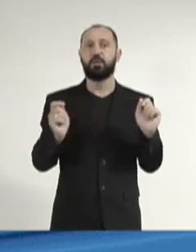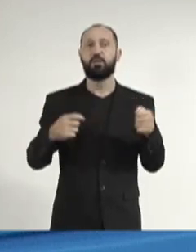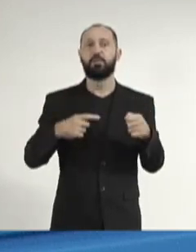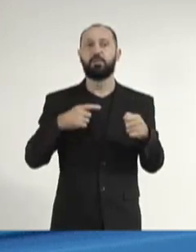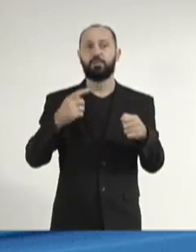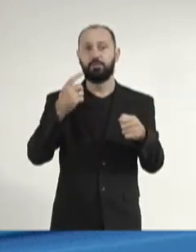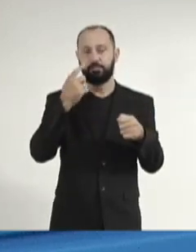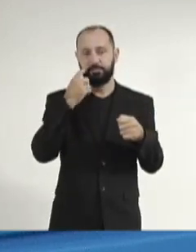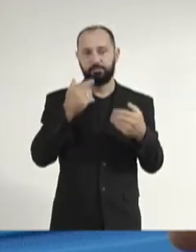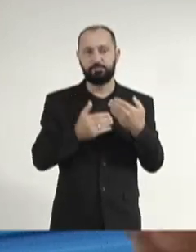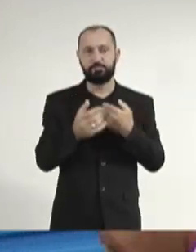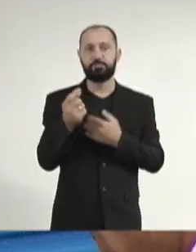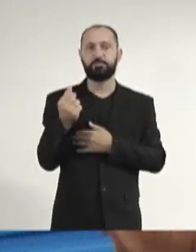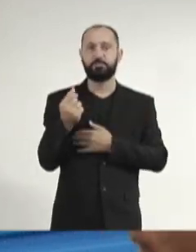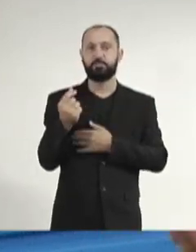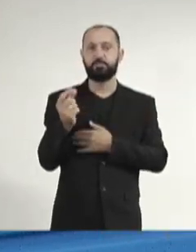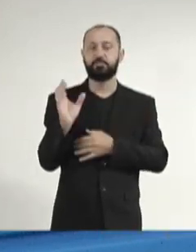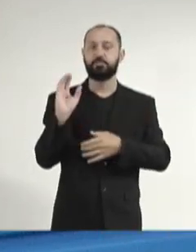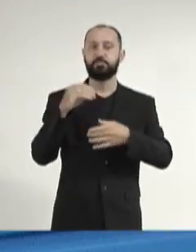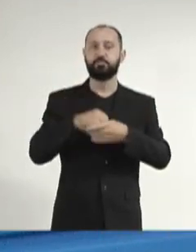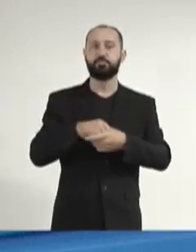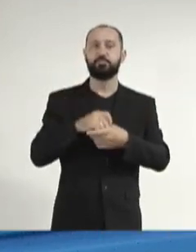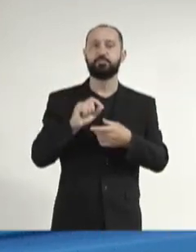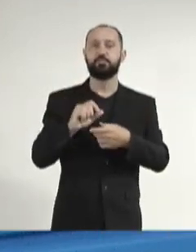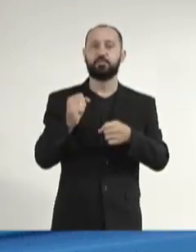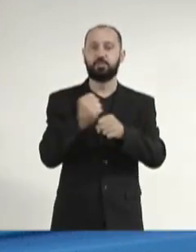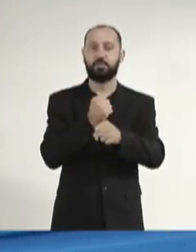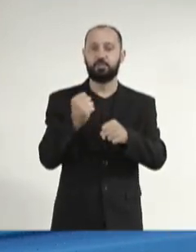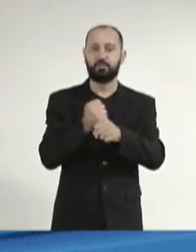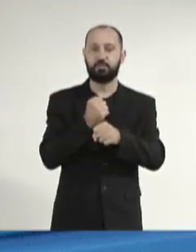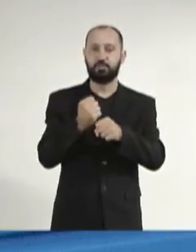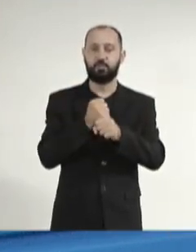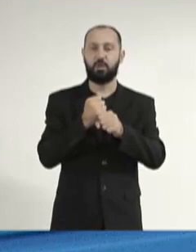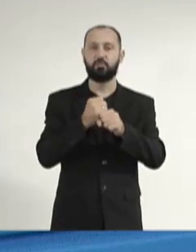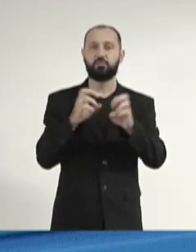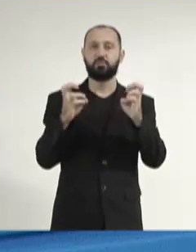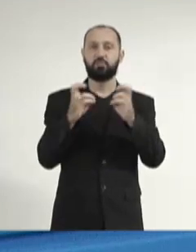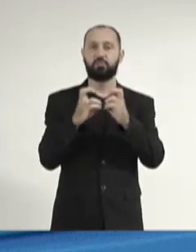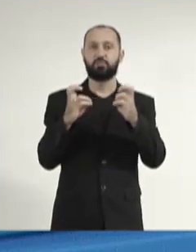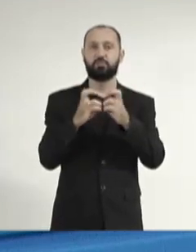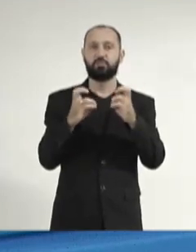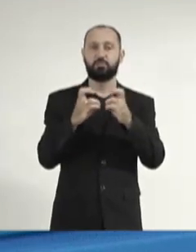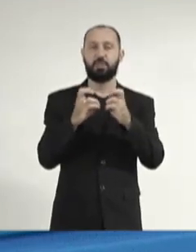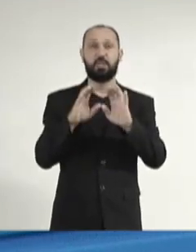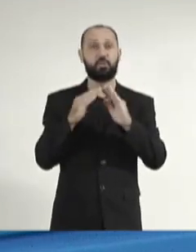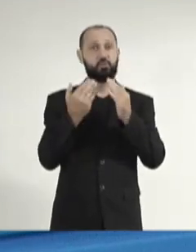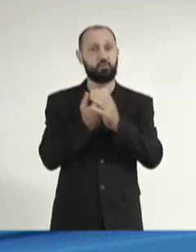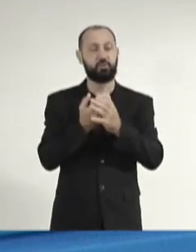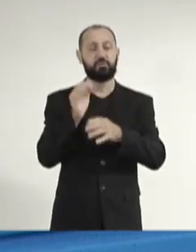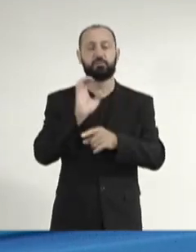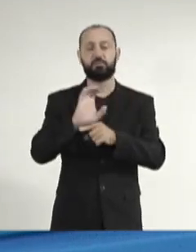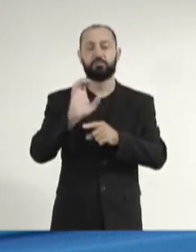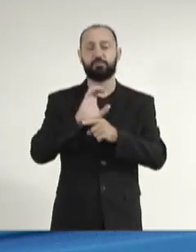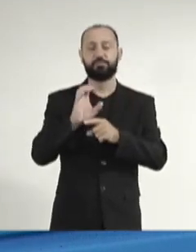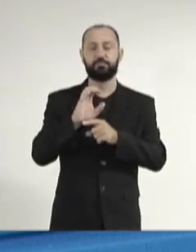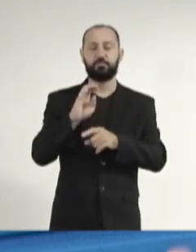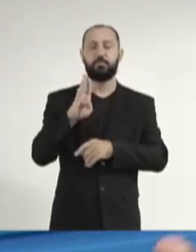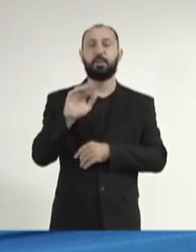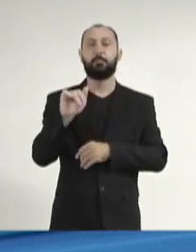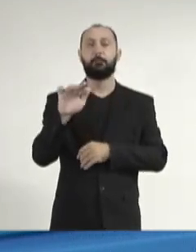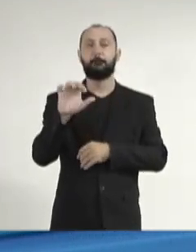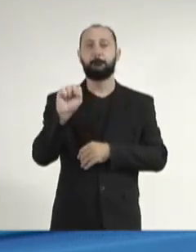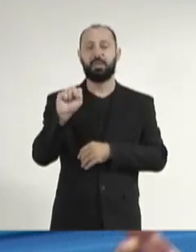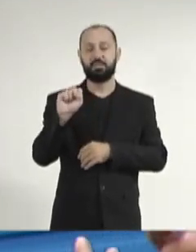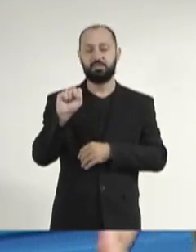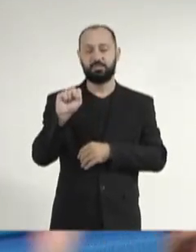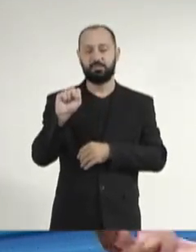de viabilização de recursos no orçamento para a reforma da quadra de esportes da Escola Estadual Brás